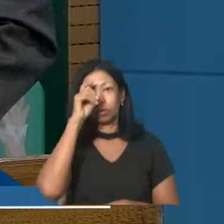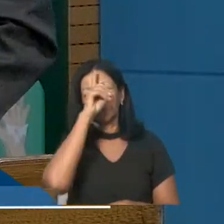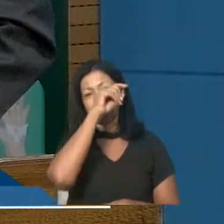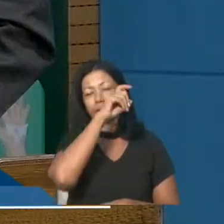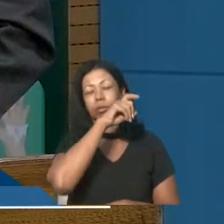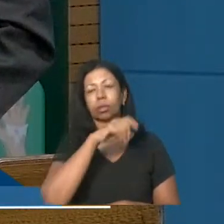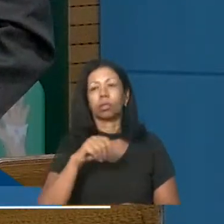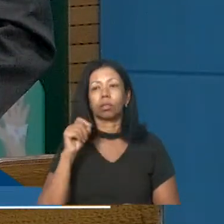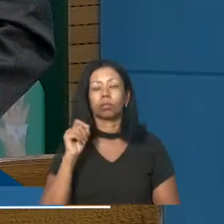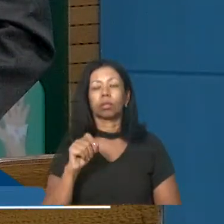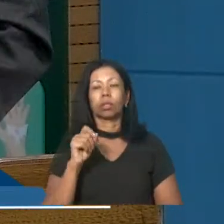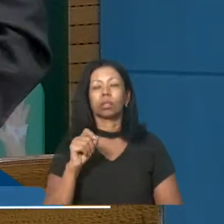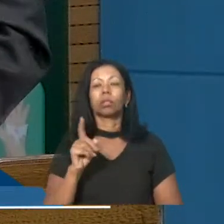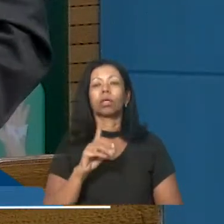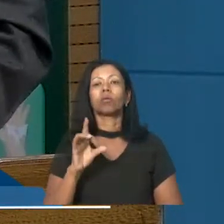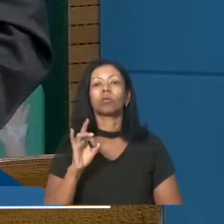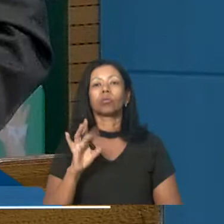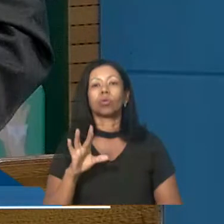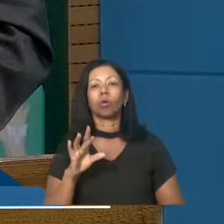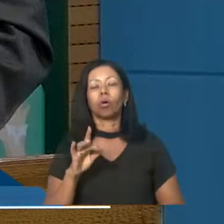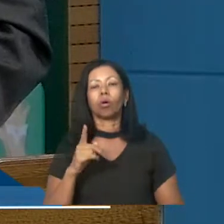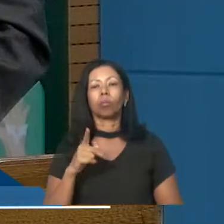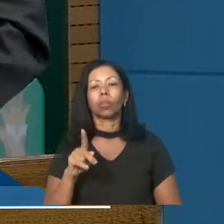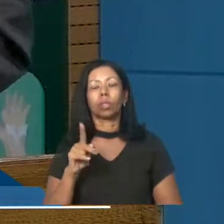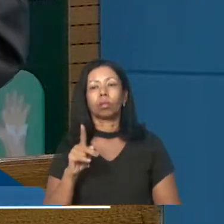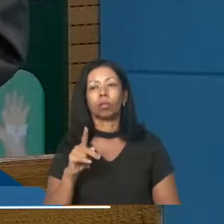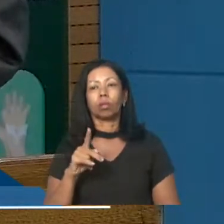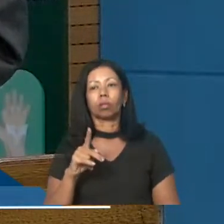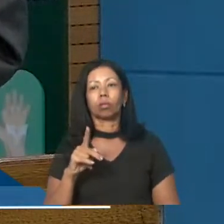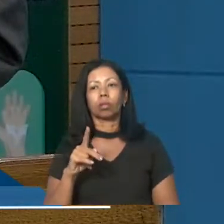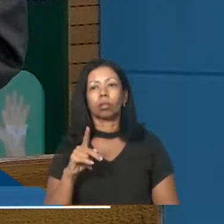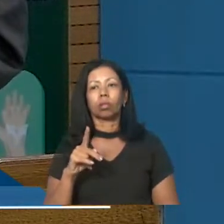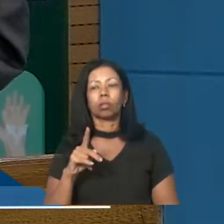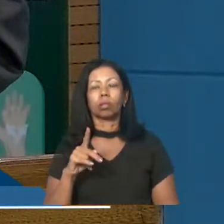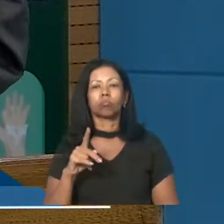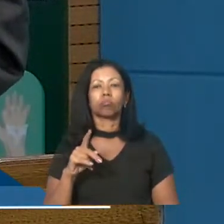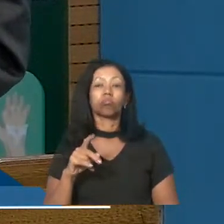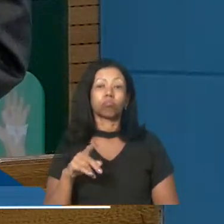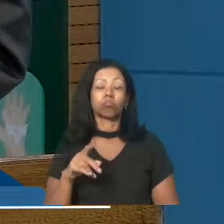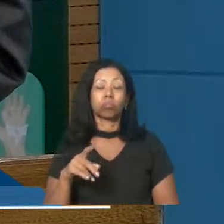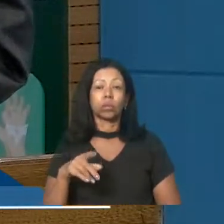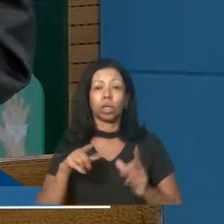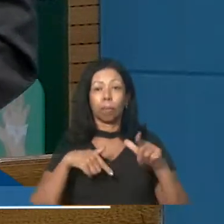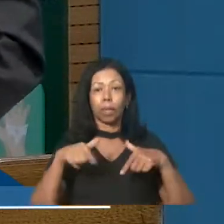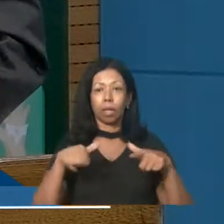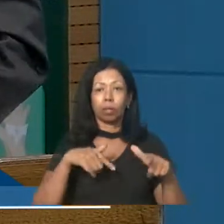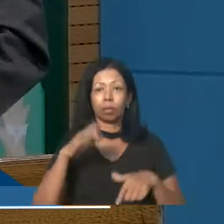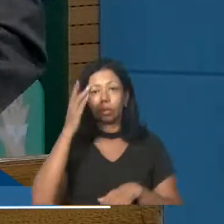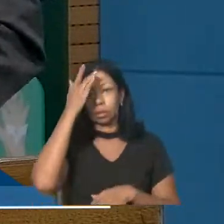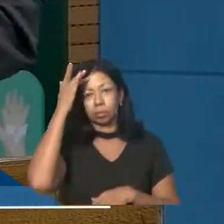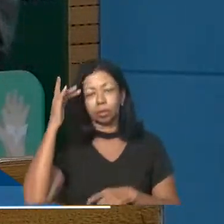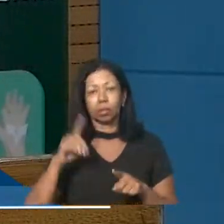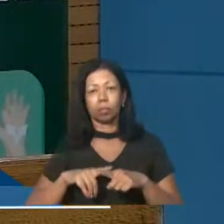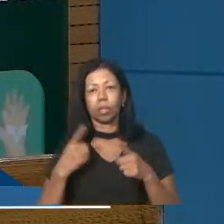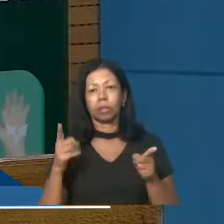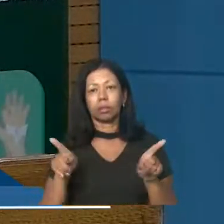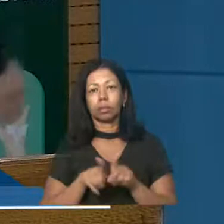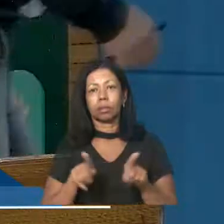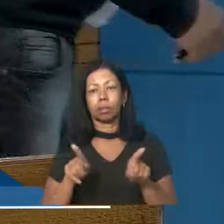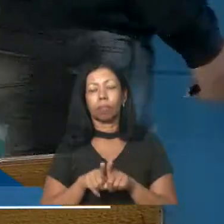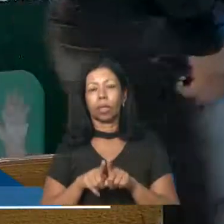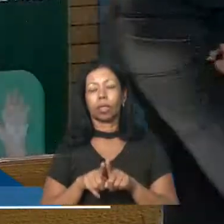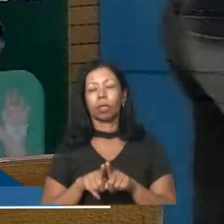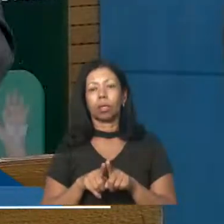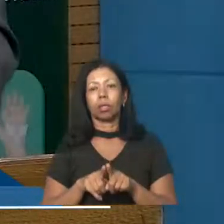dificultando não só a questão da mão de obra desses trabalhadores, mas deixando com